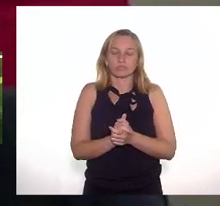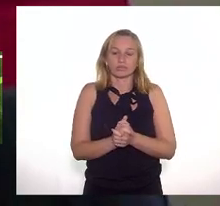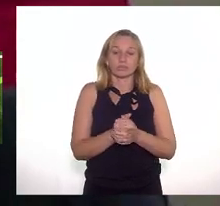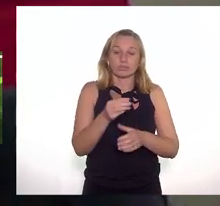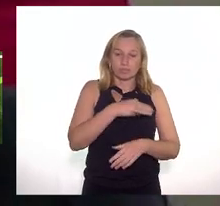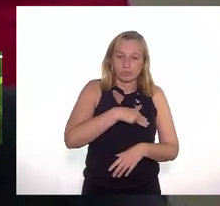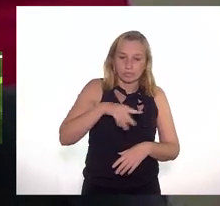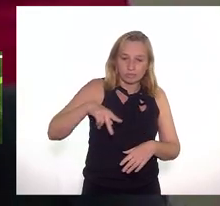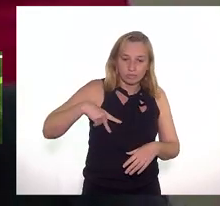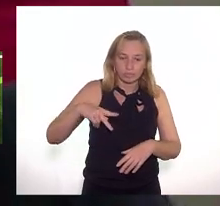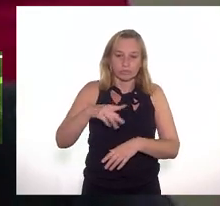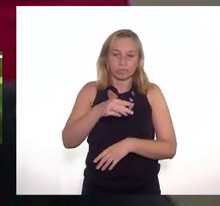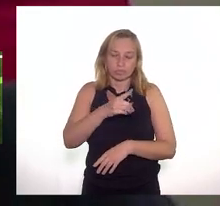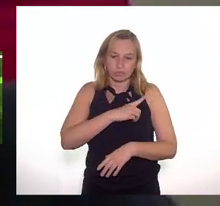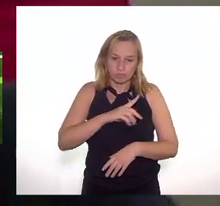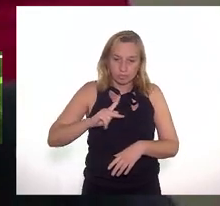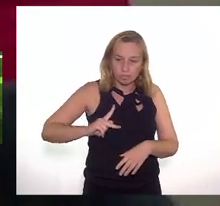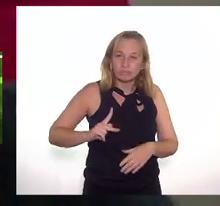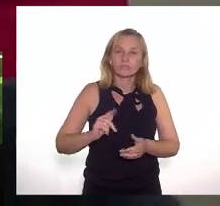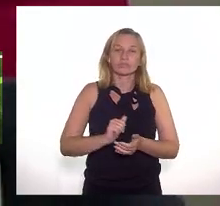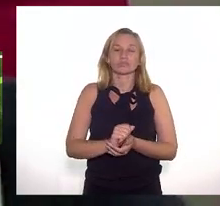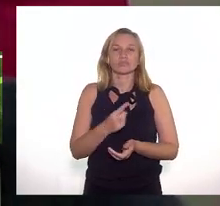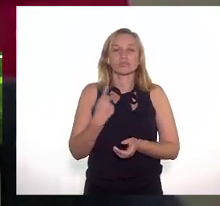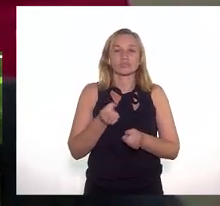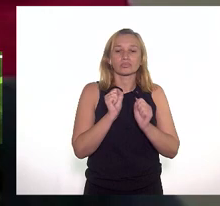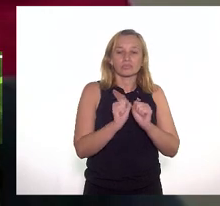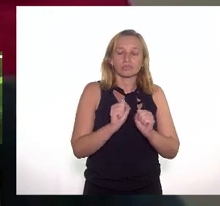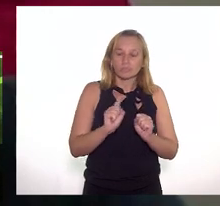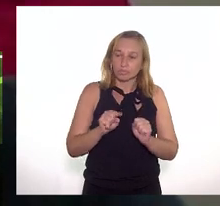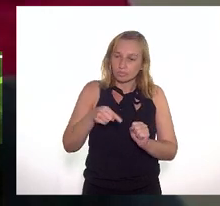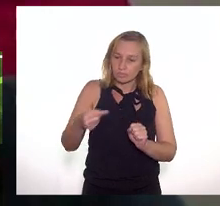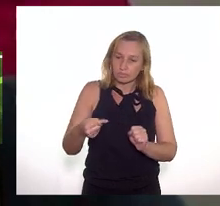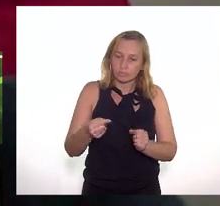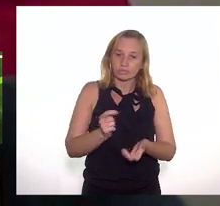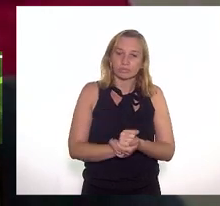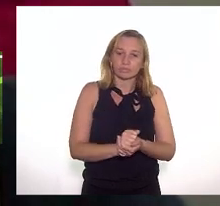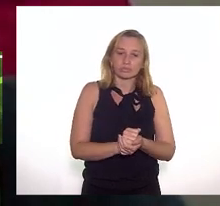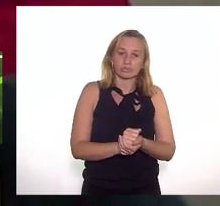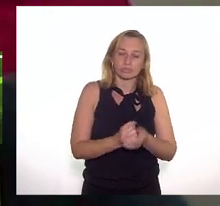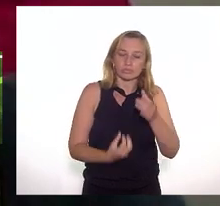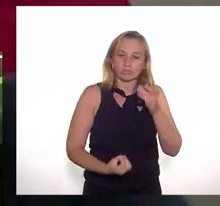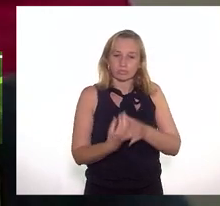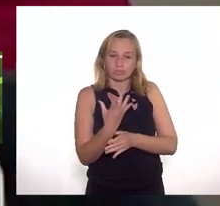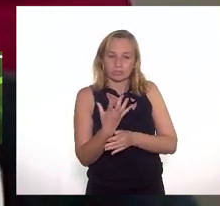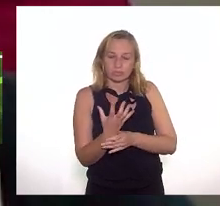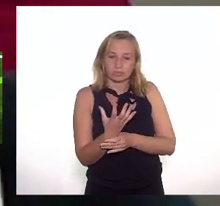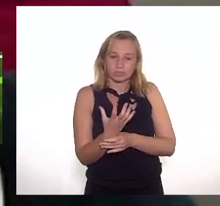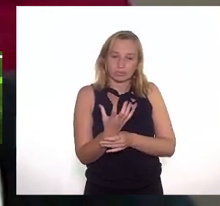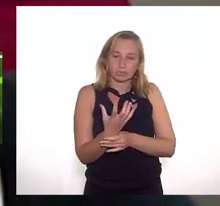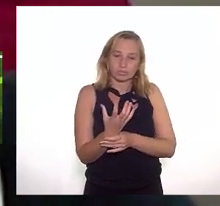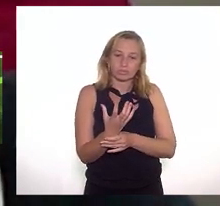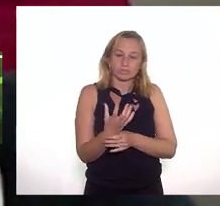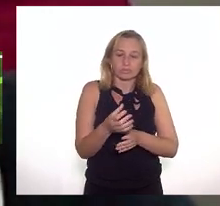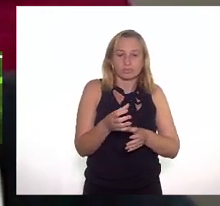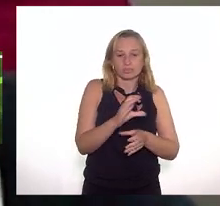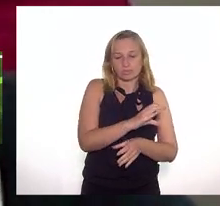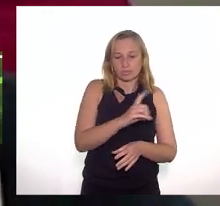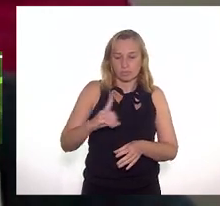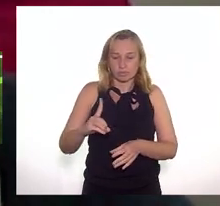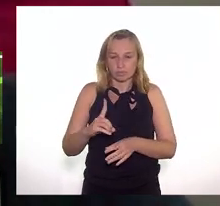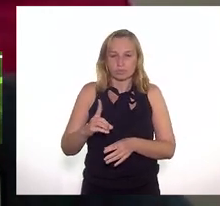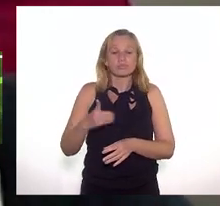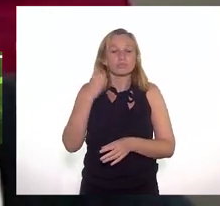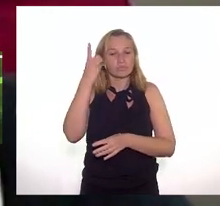Ministério Público, a Defensoria. Acho que a gente podia, mais adiante, a partir da instalação dessa coordenadoria, doutora